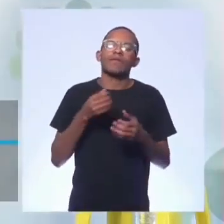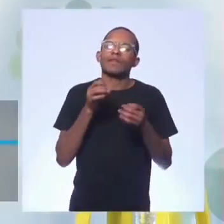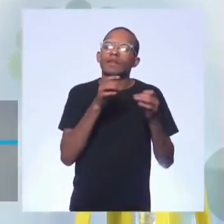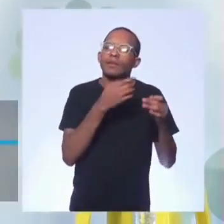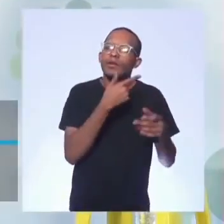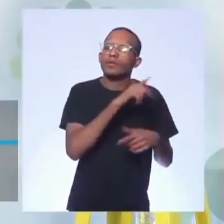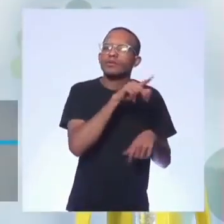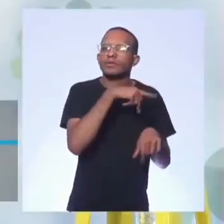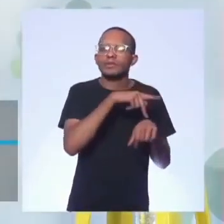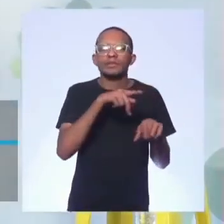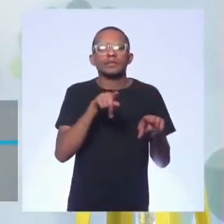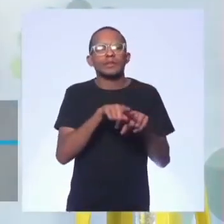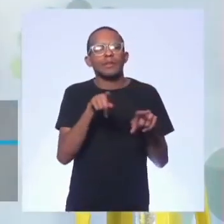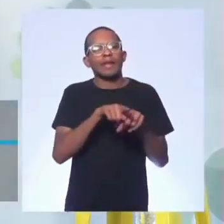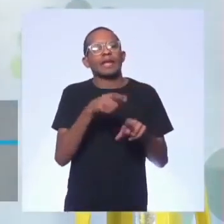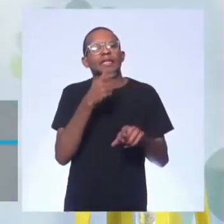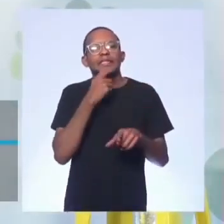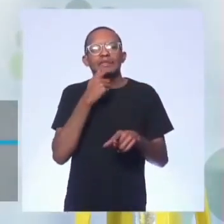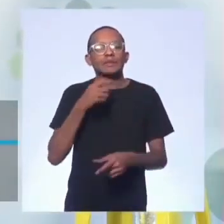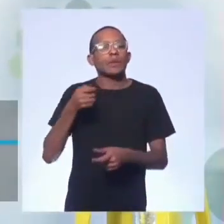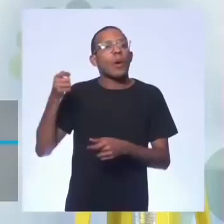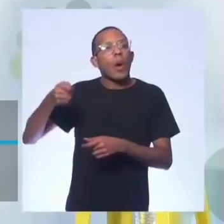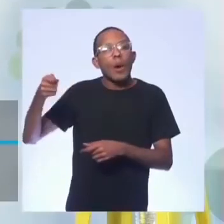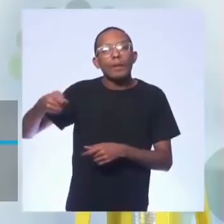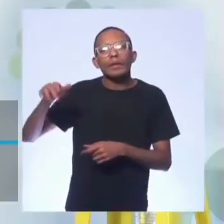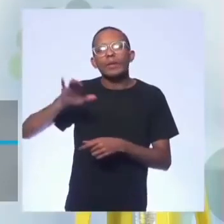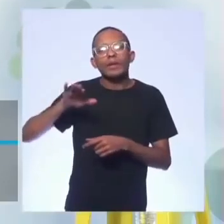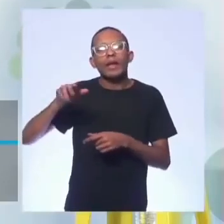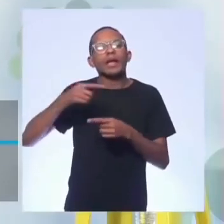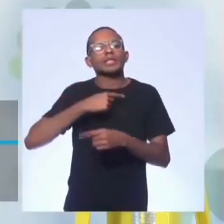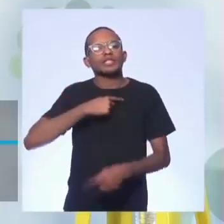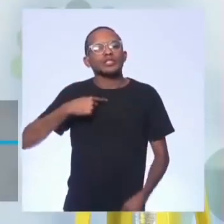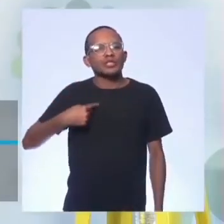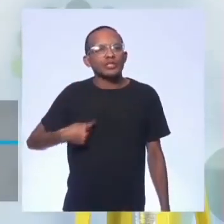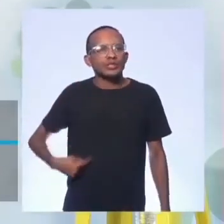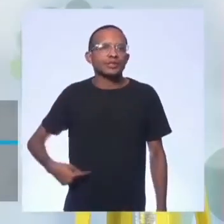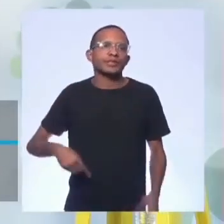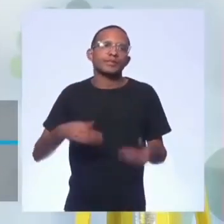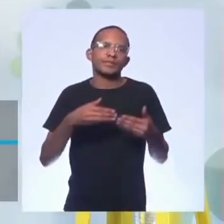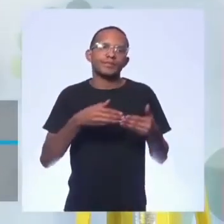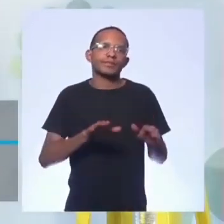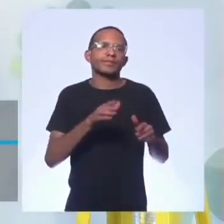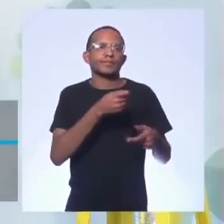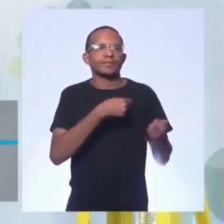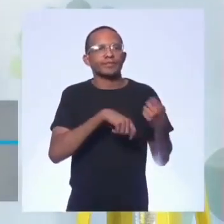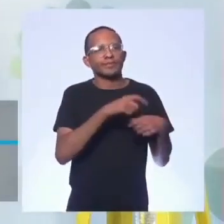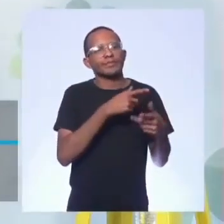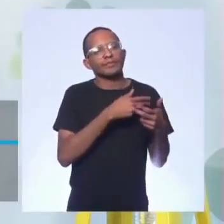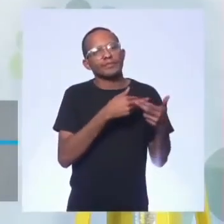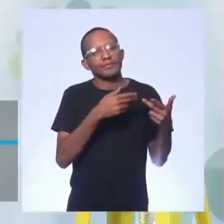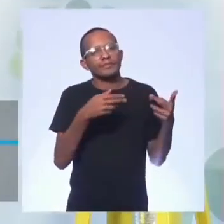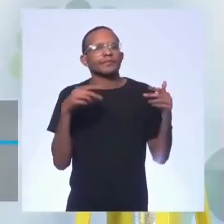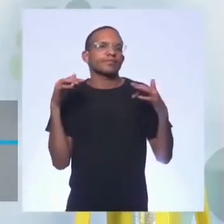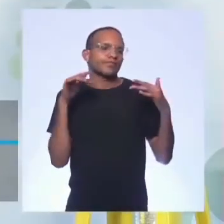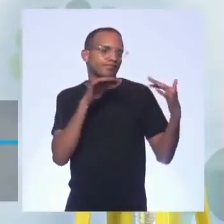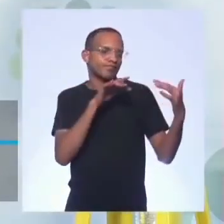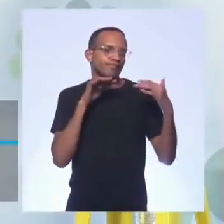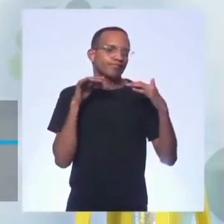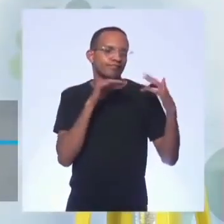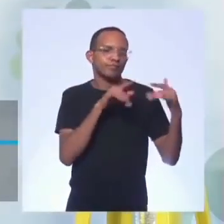exportação, né? A Inglaterra forçou essa abertura da China. Então, nós vamos ter diversos